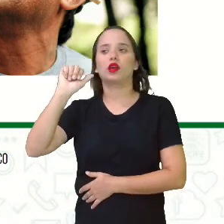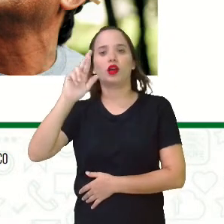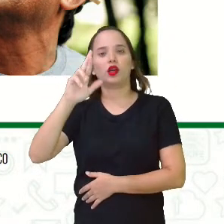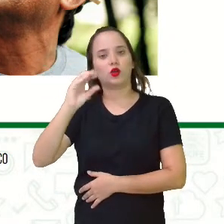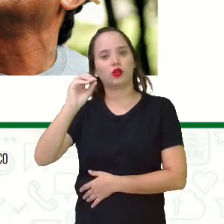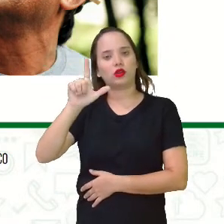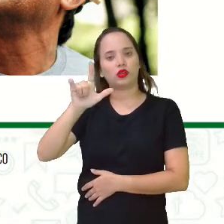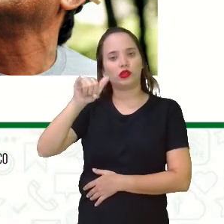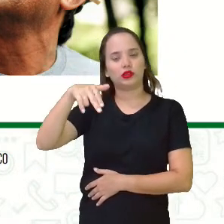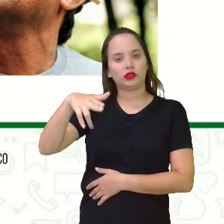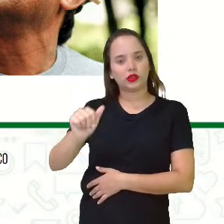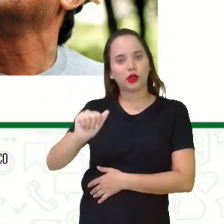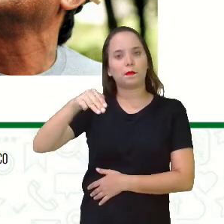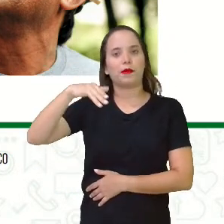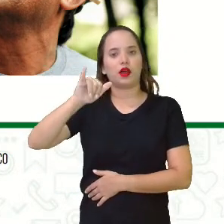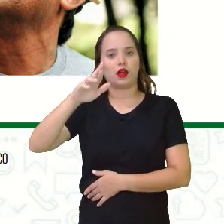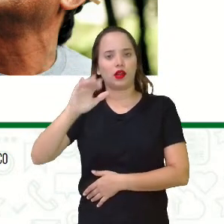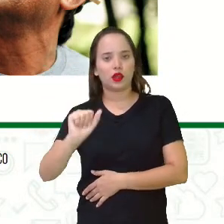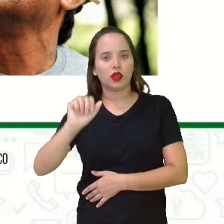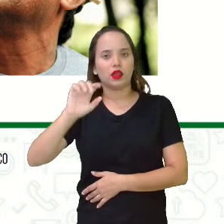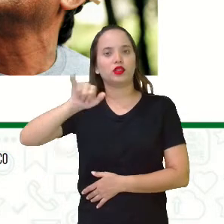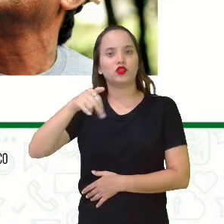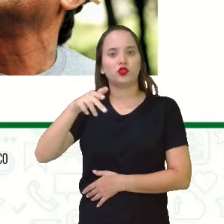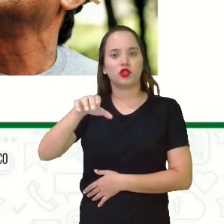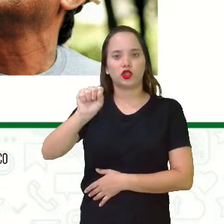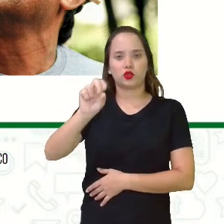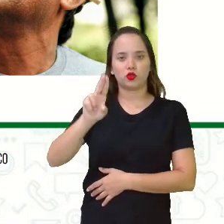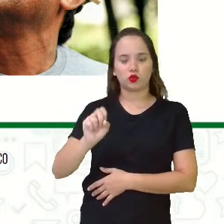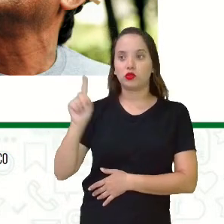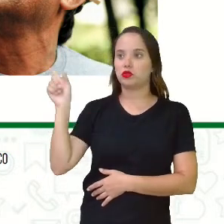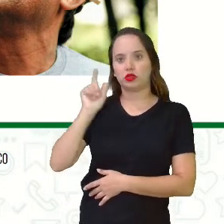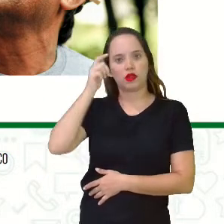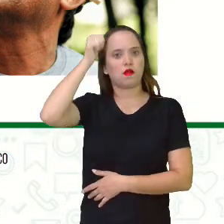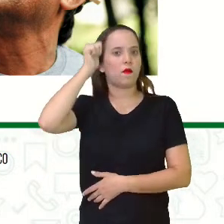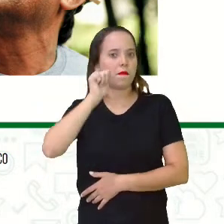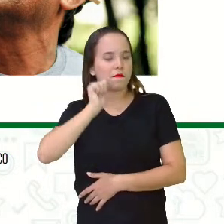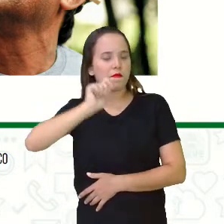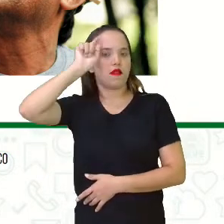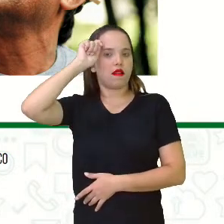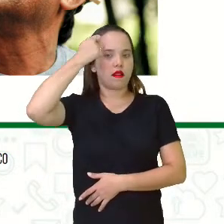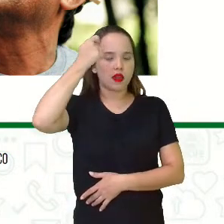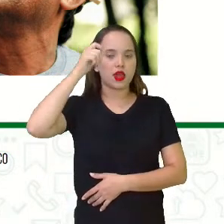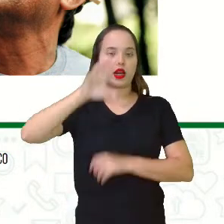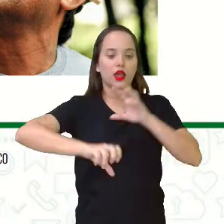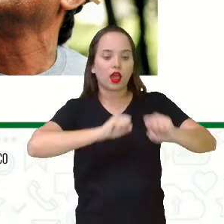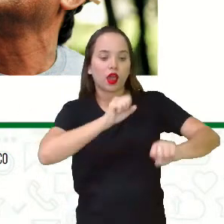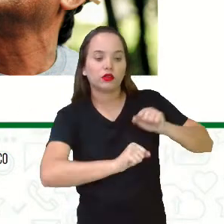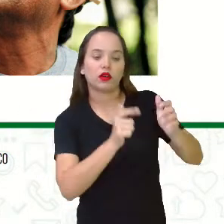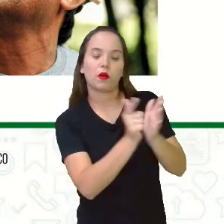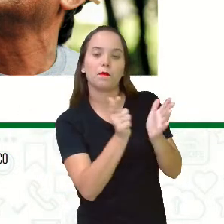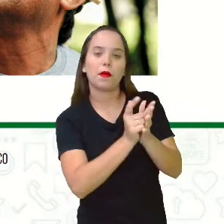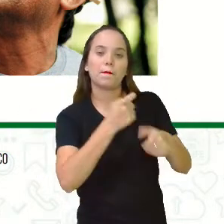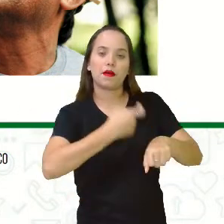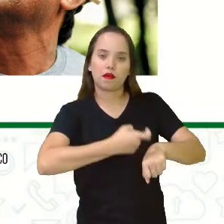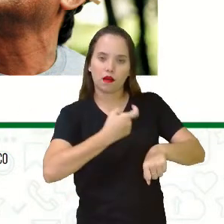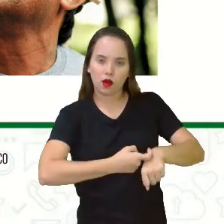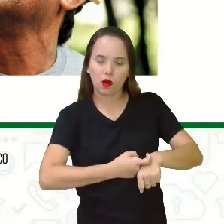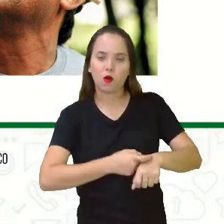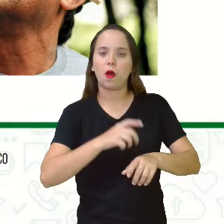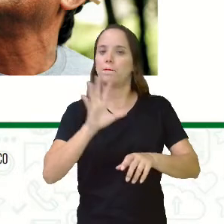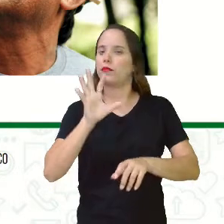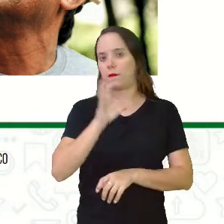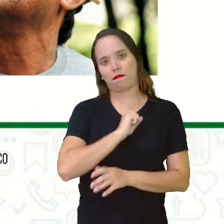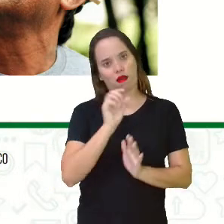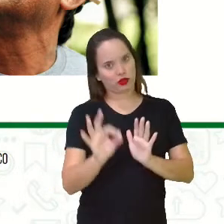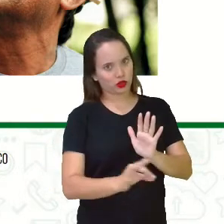Jesus, mulher negra, como vocês estão vendo, uma mulher que era catadora de papelão, mas que adorava escrever, e com os escritos dela lançou um